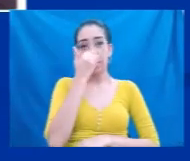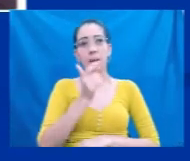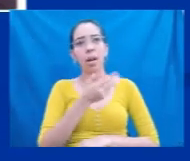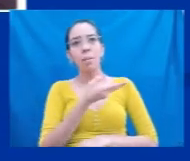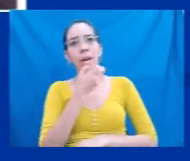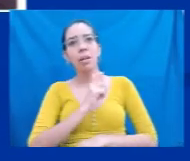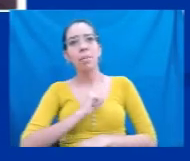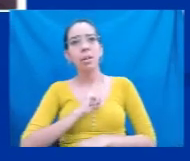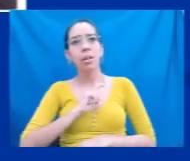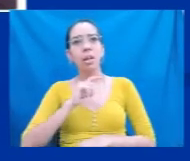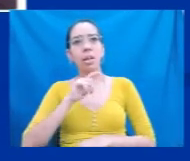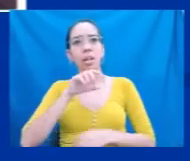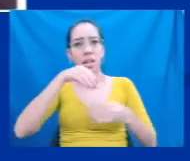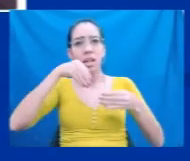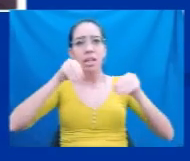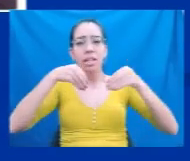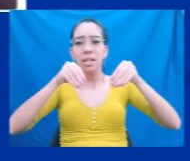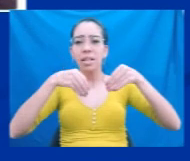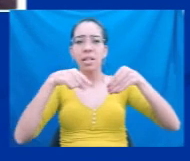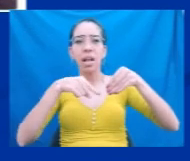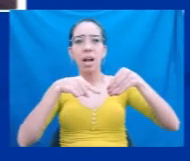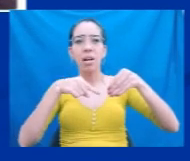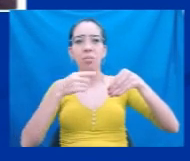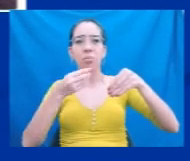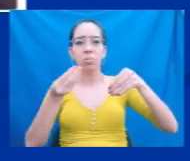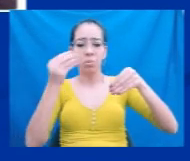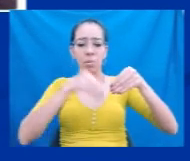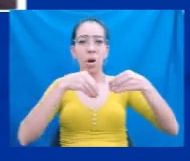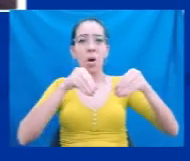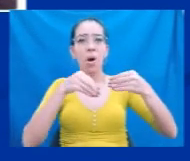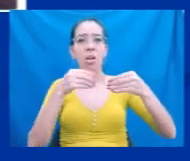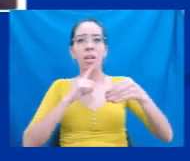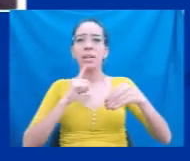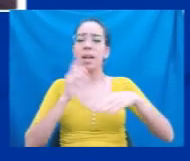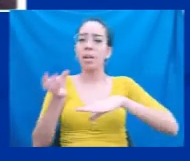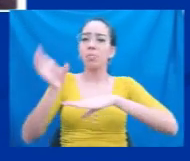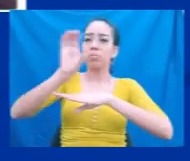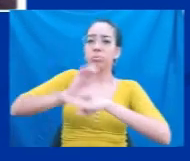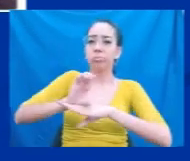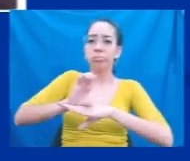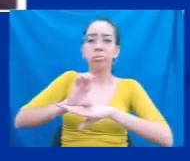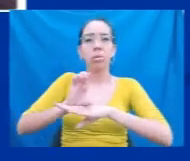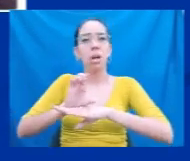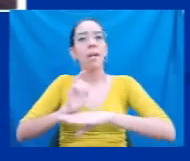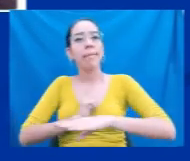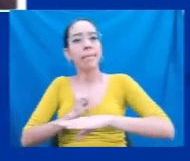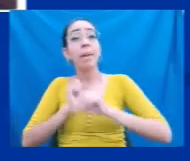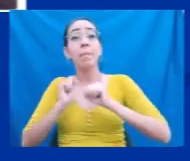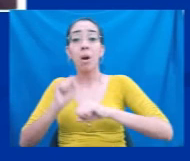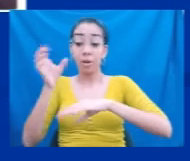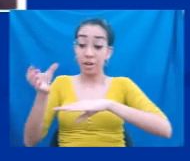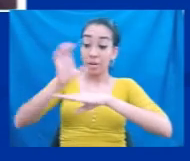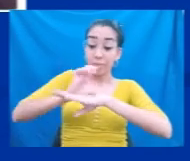saco plástico. Vejam, tem produtos químicos aqui que estão tombados, né, que podem haver aí um derramamento. Então isso, gente, que